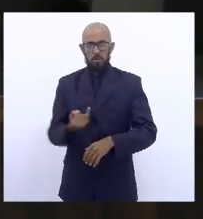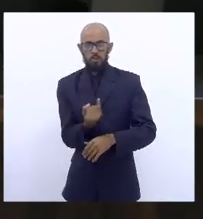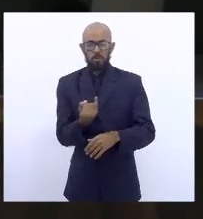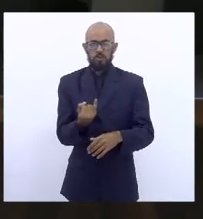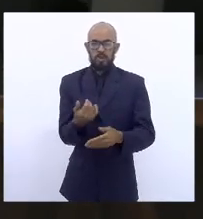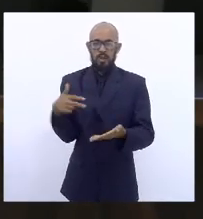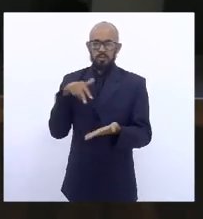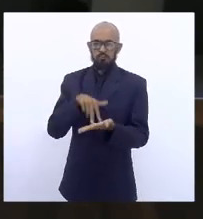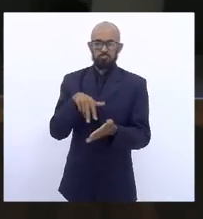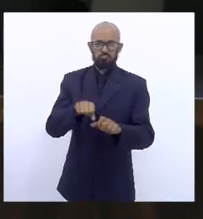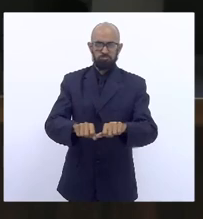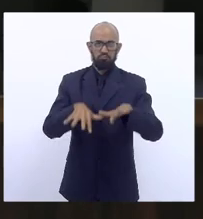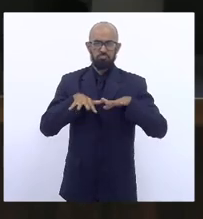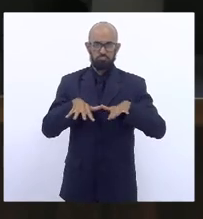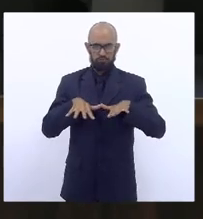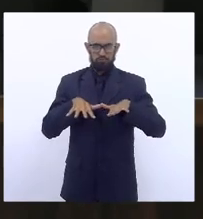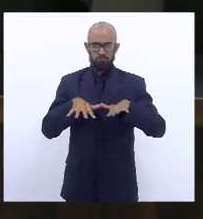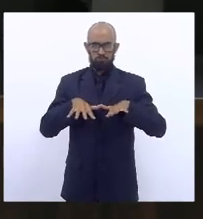sessão solene,